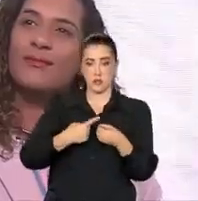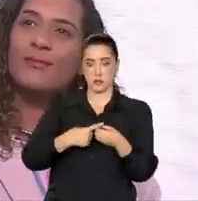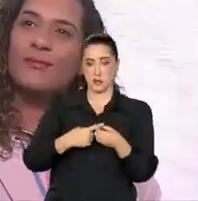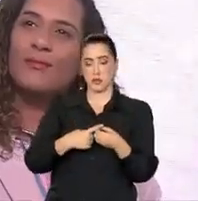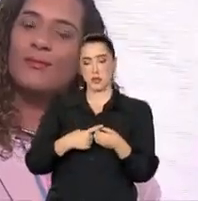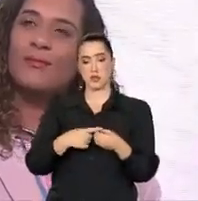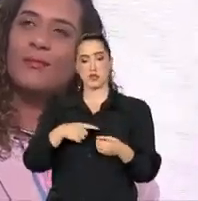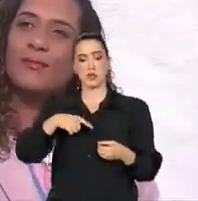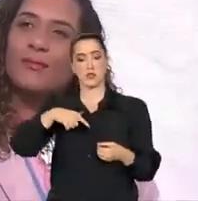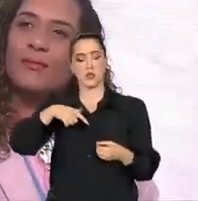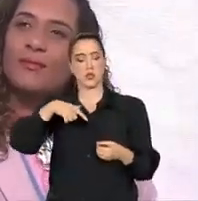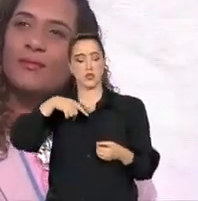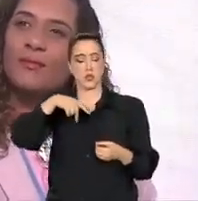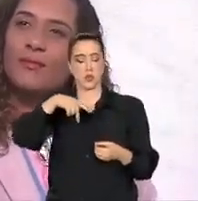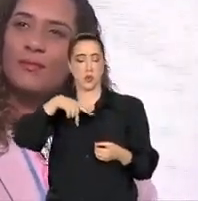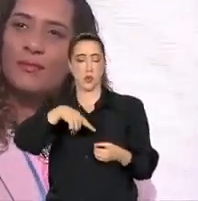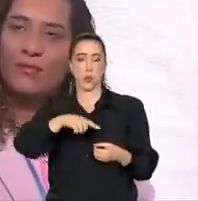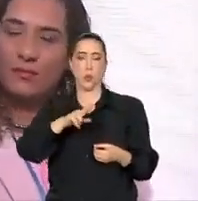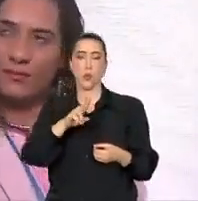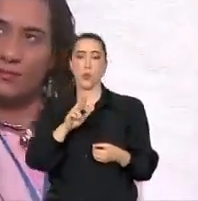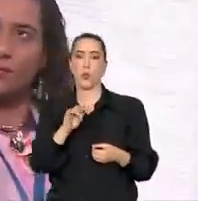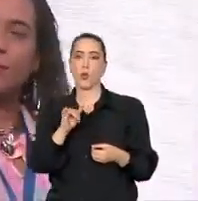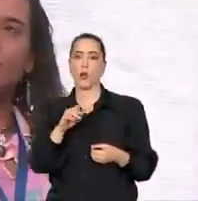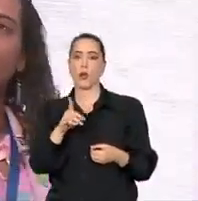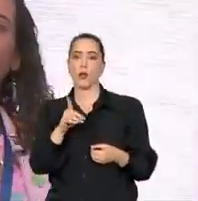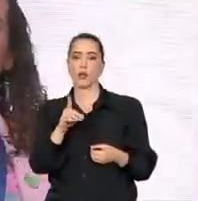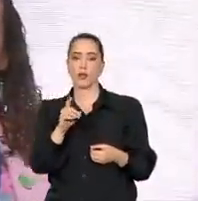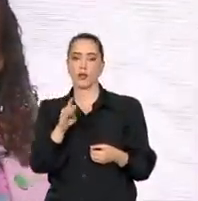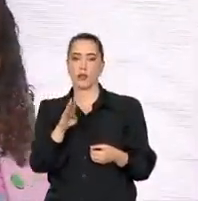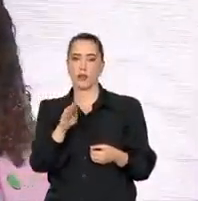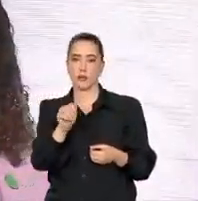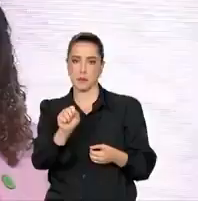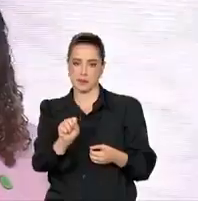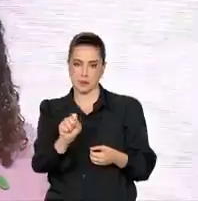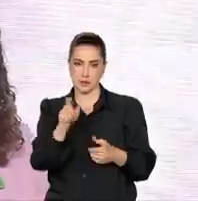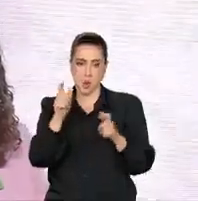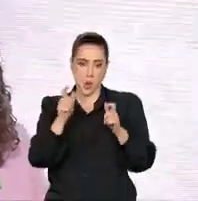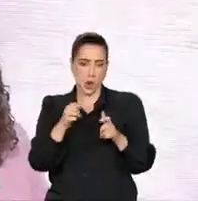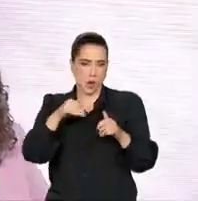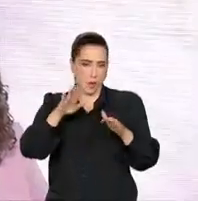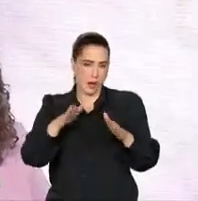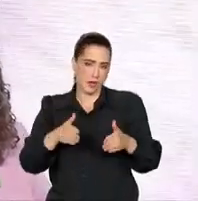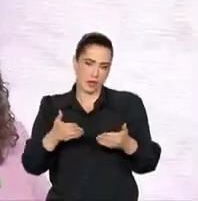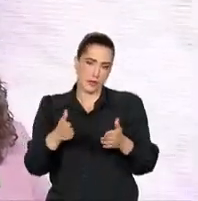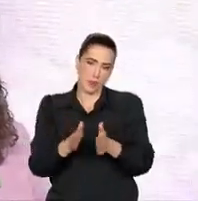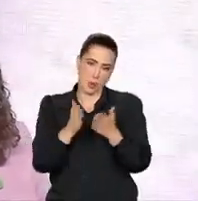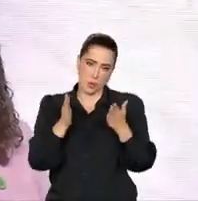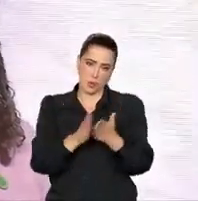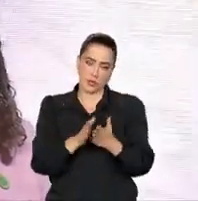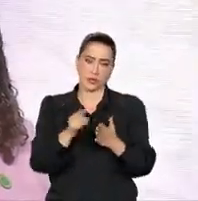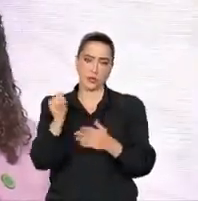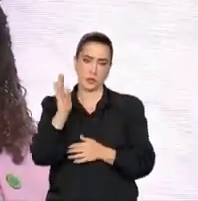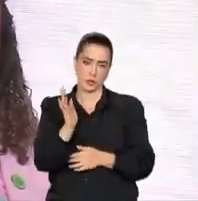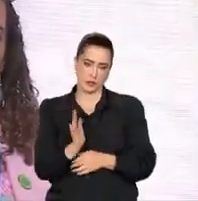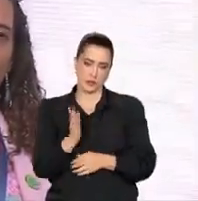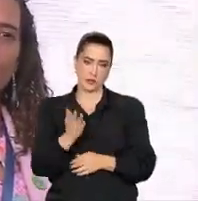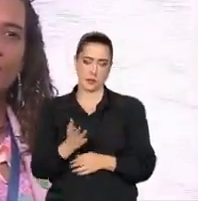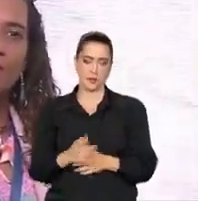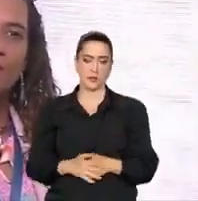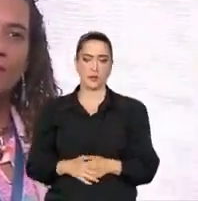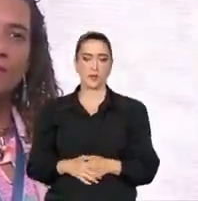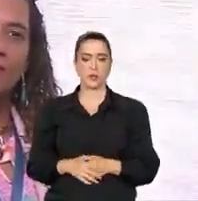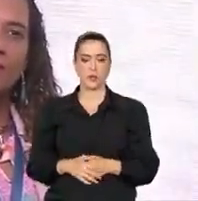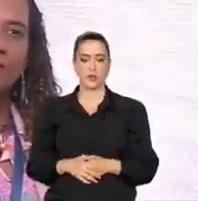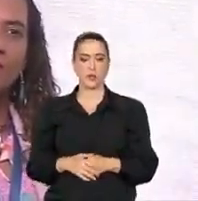Guaribas, naquele instante, naquele retrato, a cidade mais pobre do Brasil. Pobreza